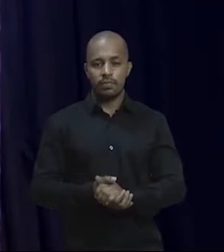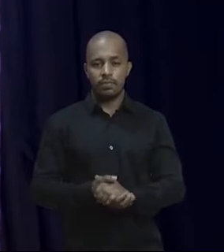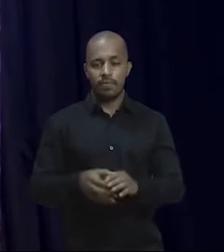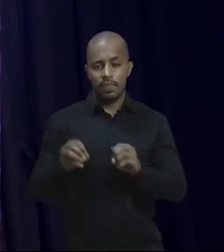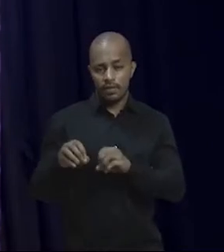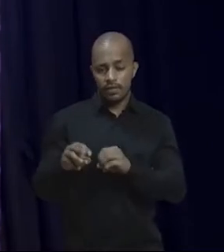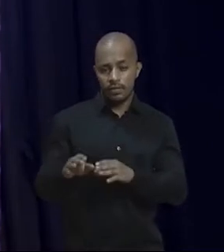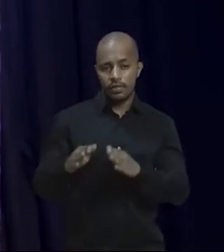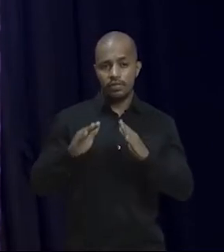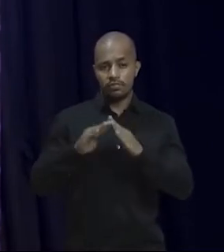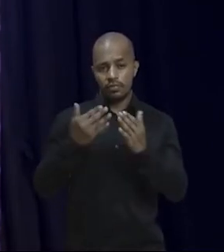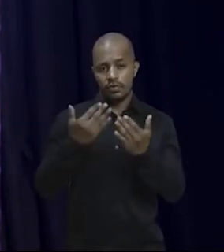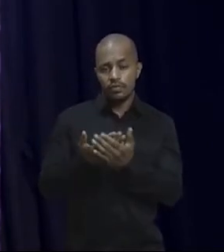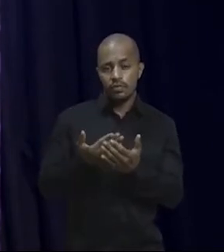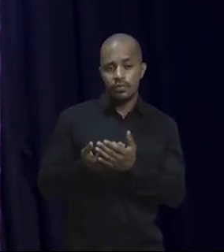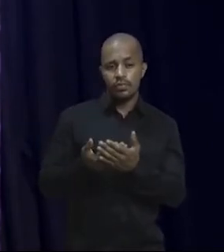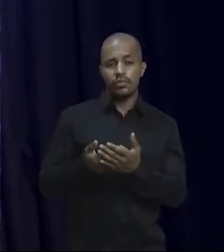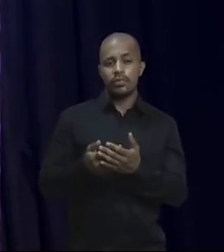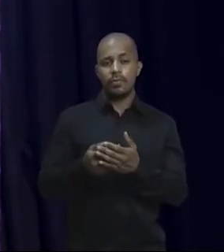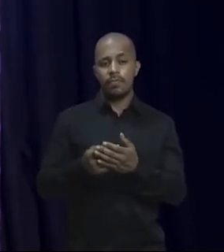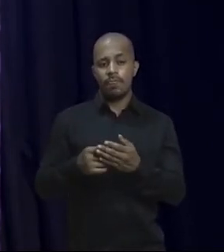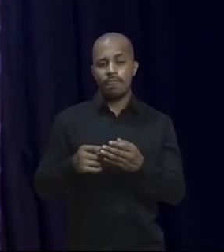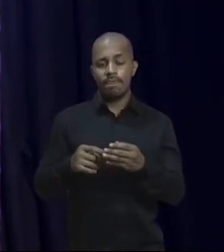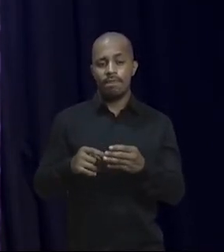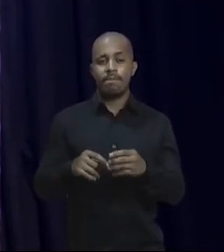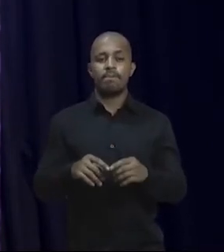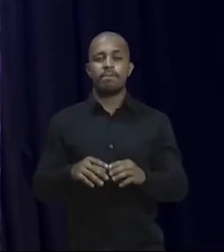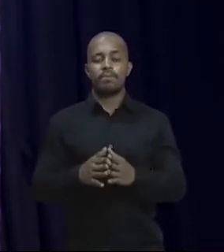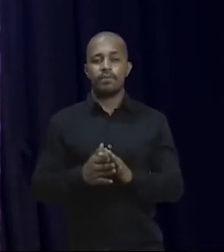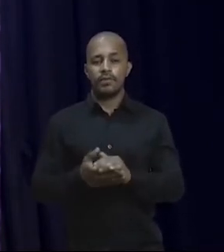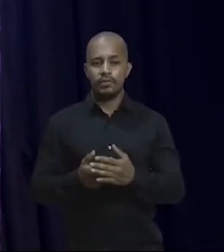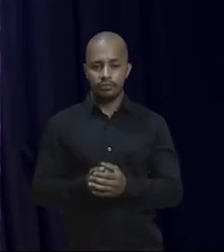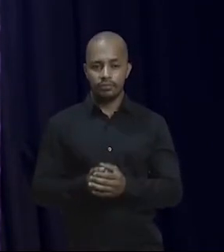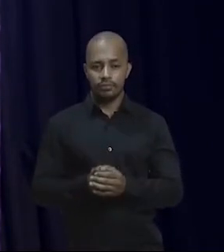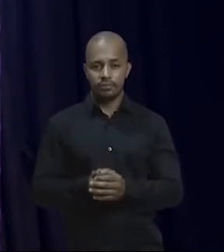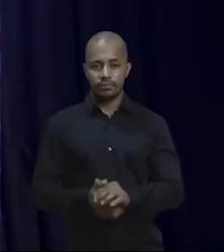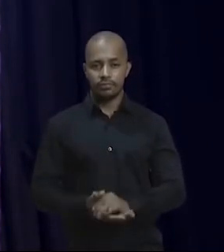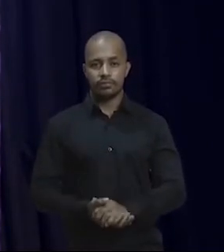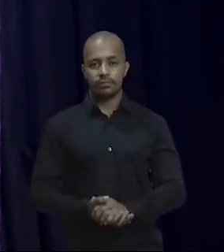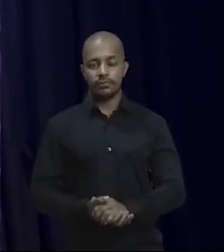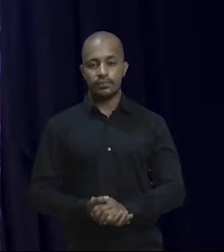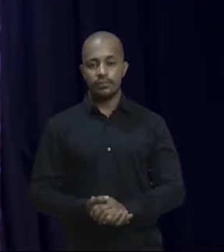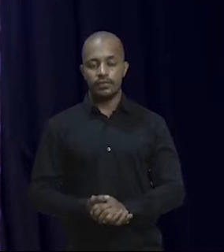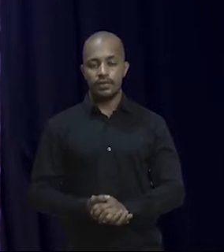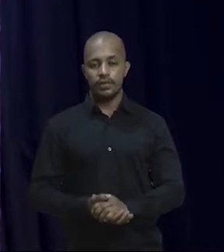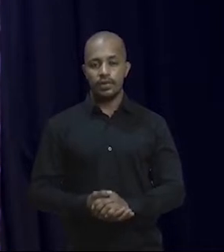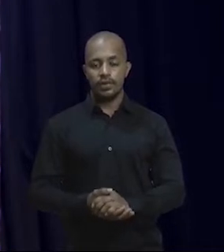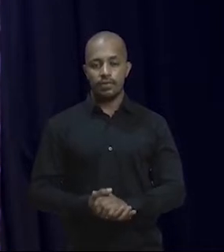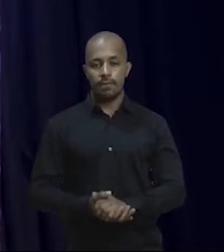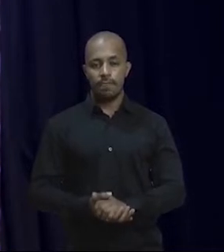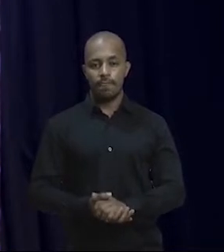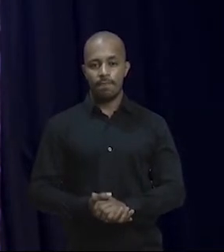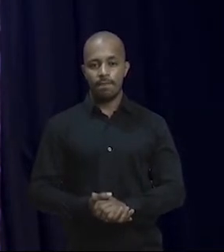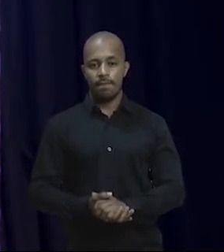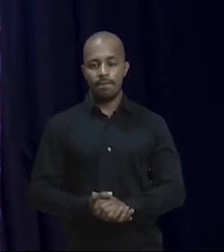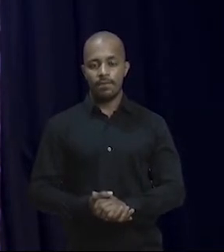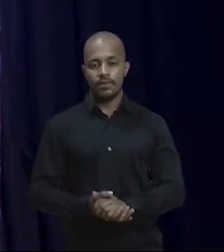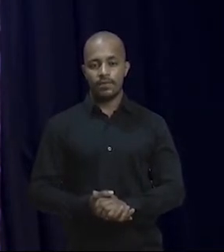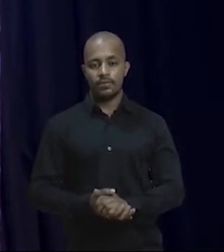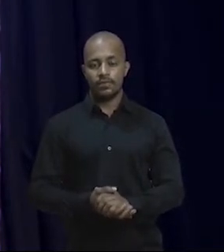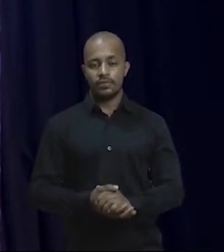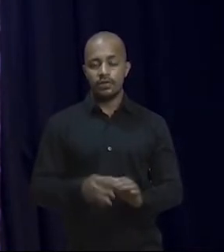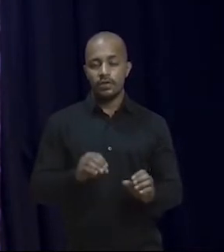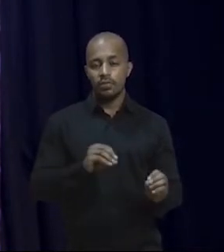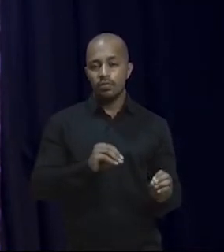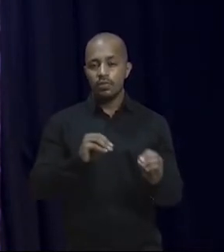estudo. Desatracaram uma casa flutuante, o que é muito comum no interior do Amazonas, e rebocaram a